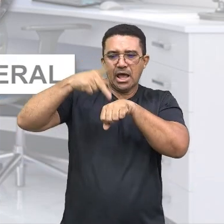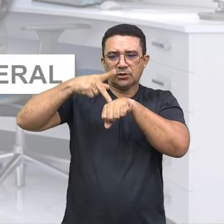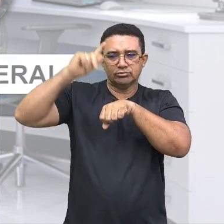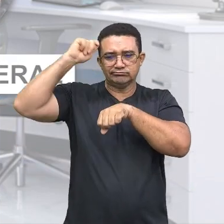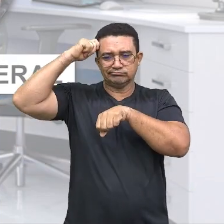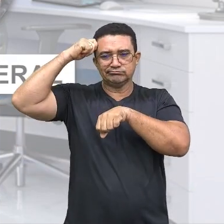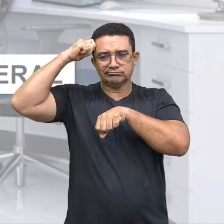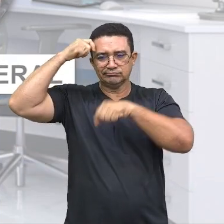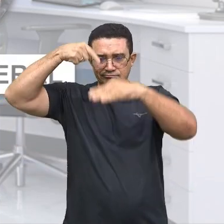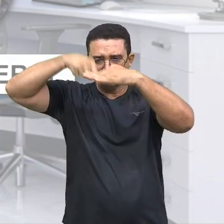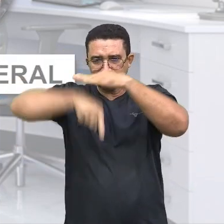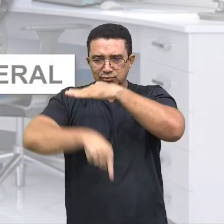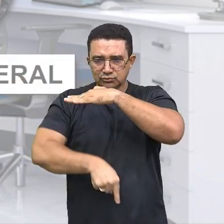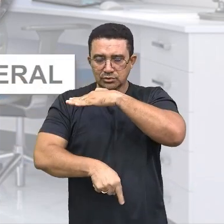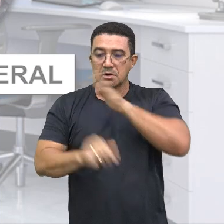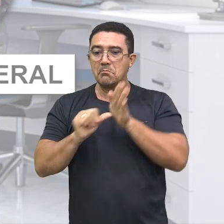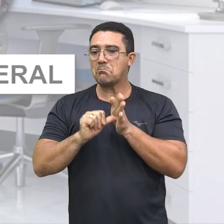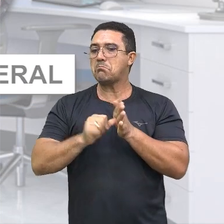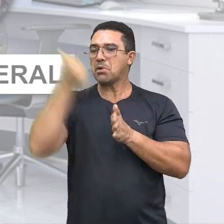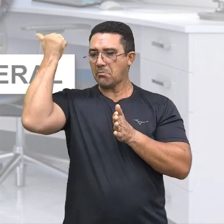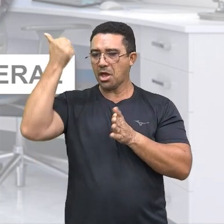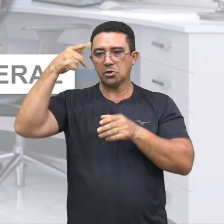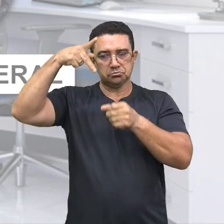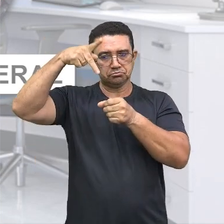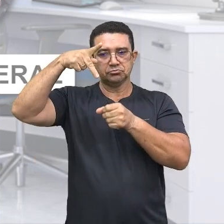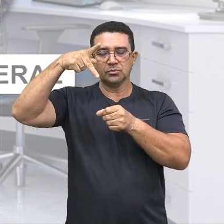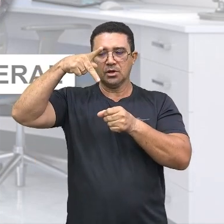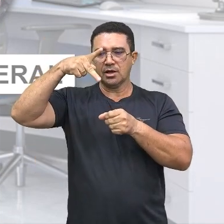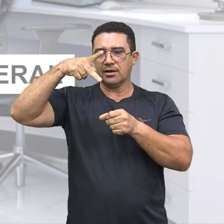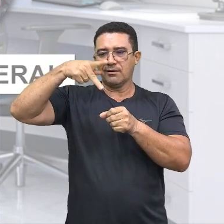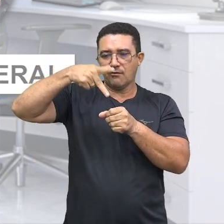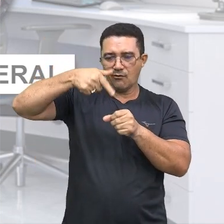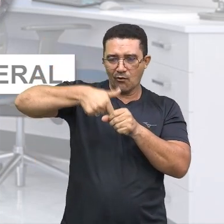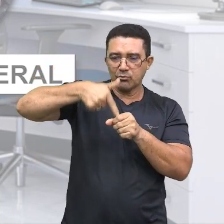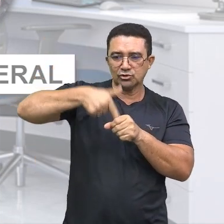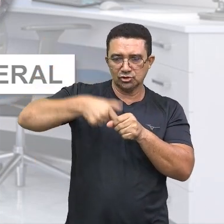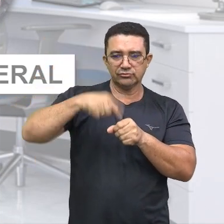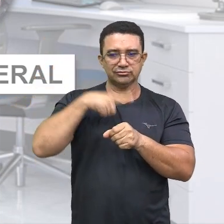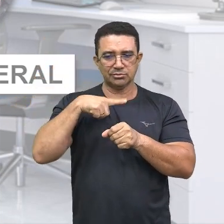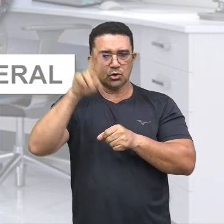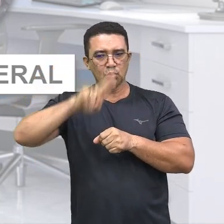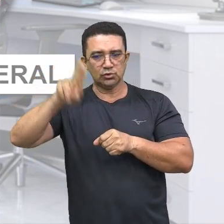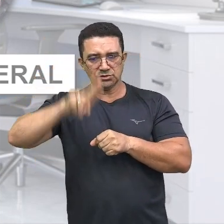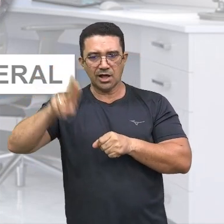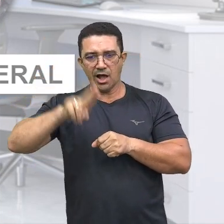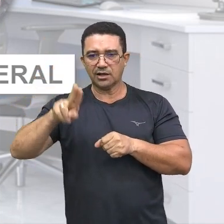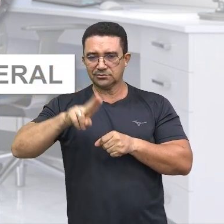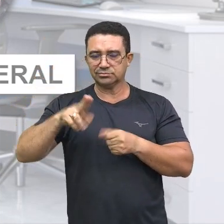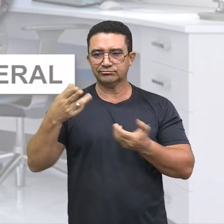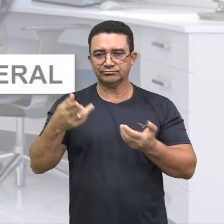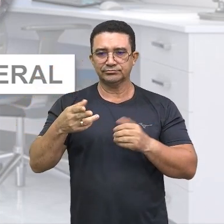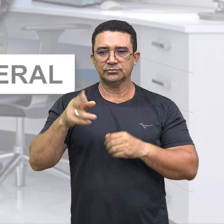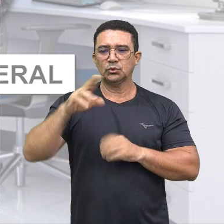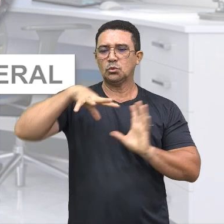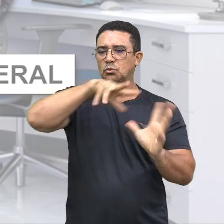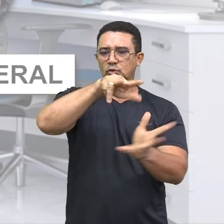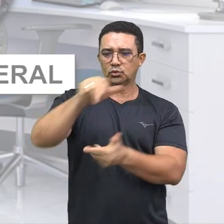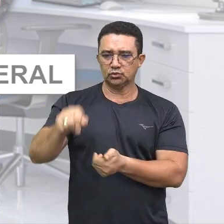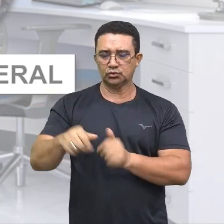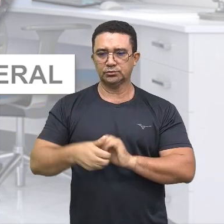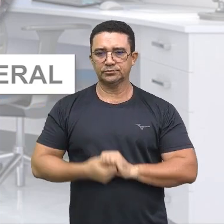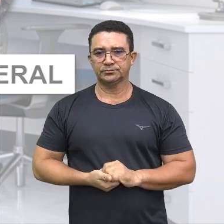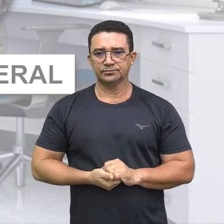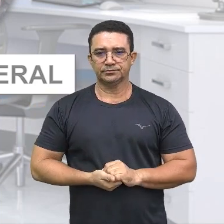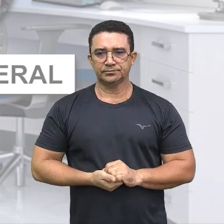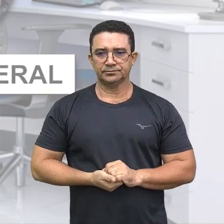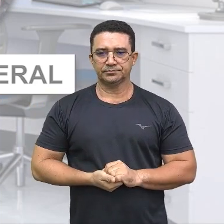foi o primeiro combustível fóssil utilizado em grande escala, em escala mundial, devido